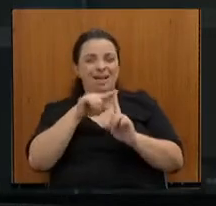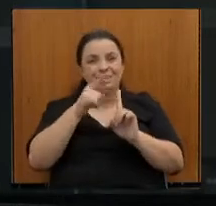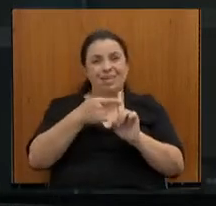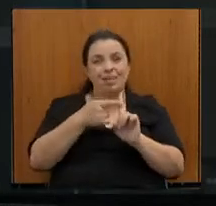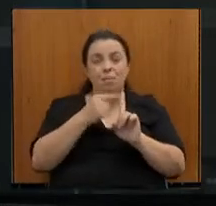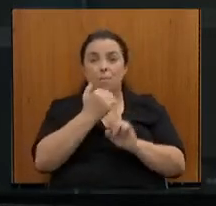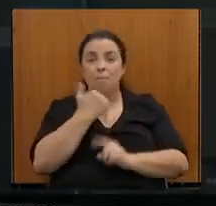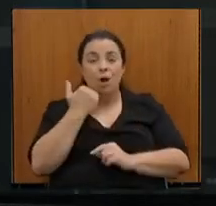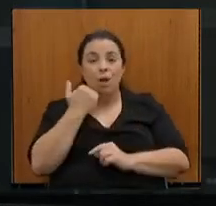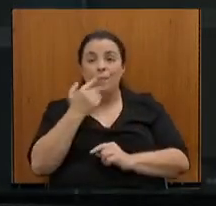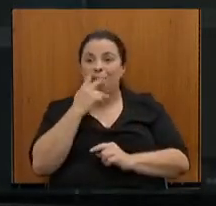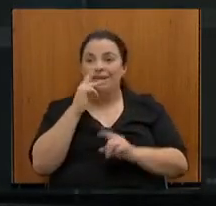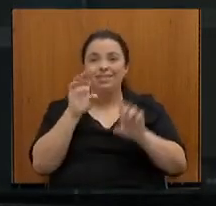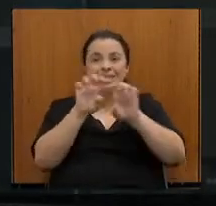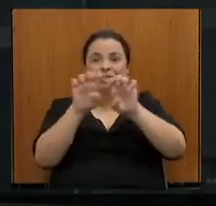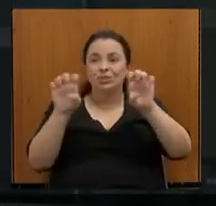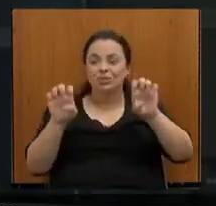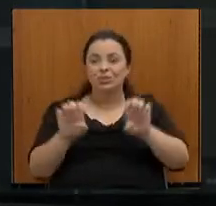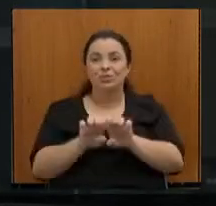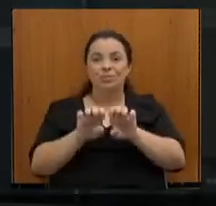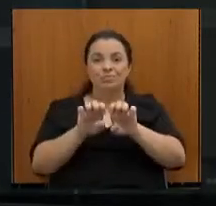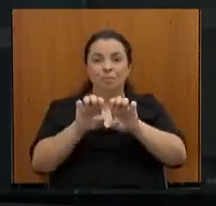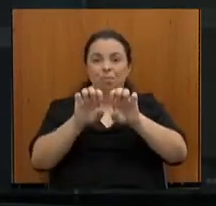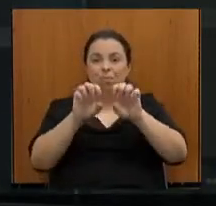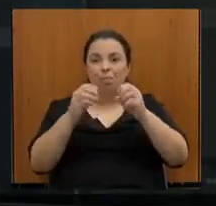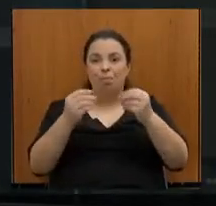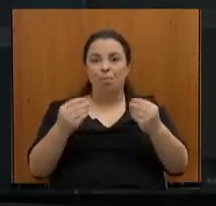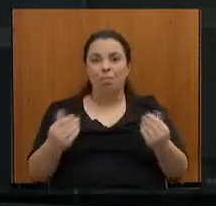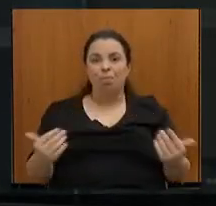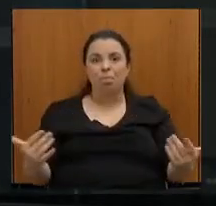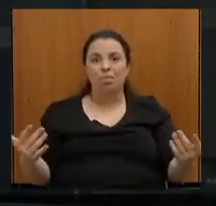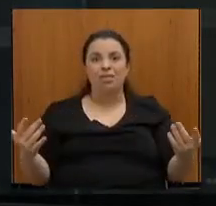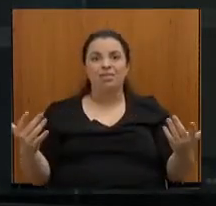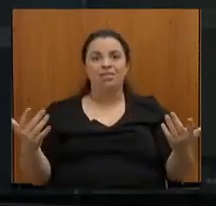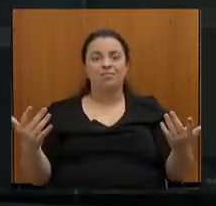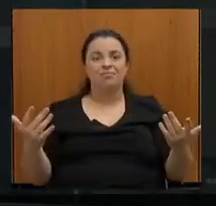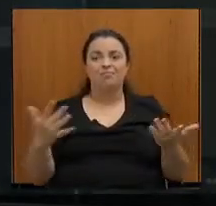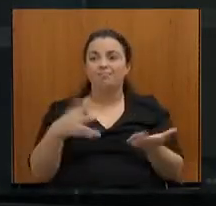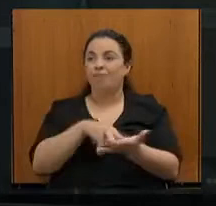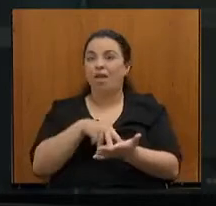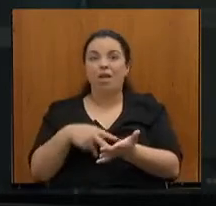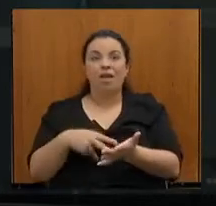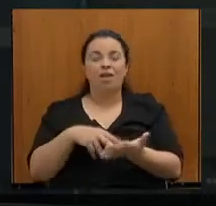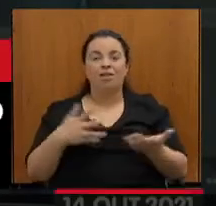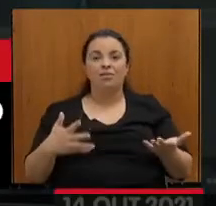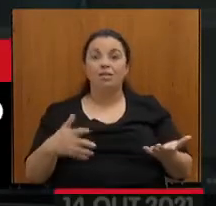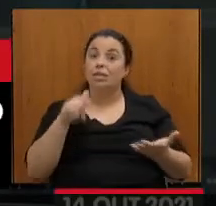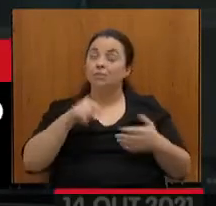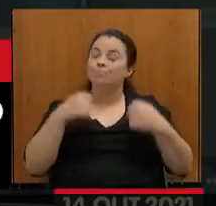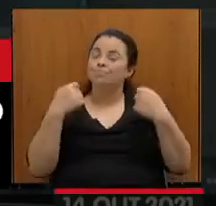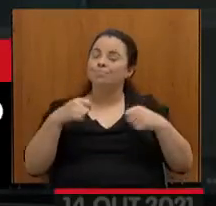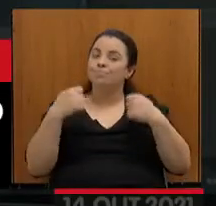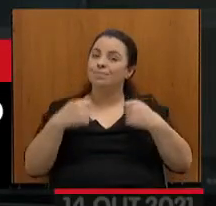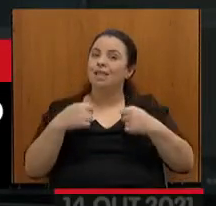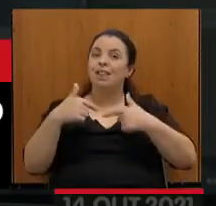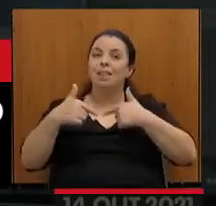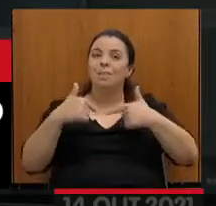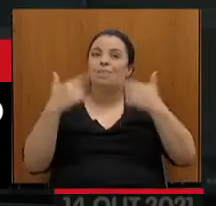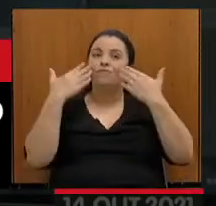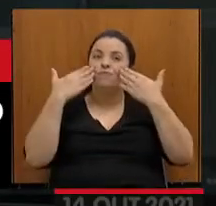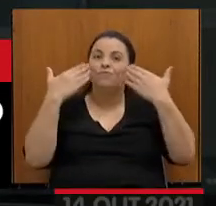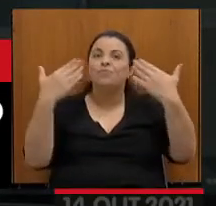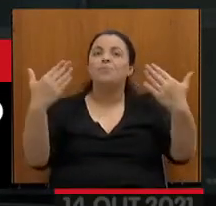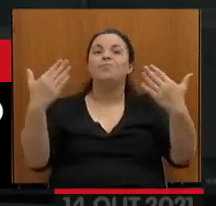sociedade. Isso precisa ser trabalhado de forma transparente, franca,